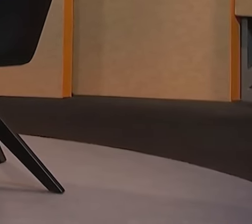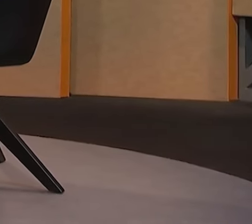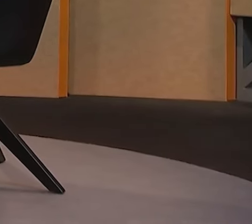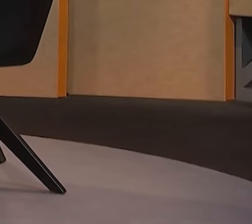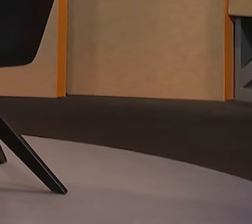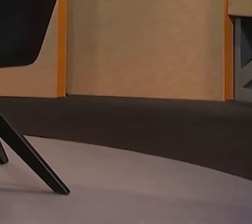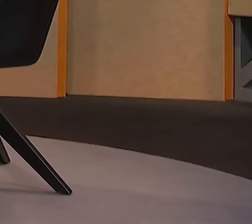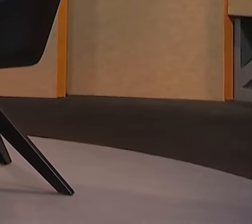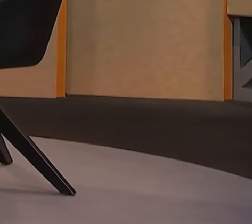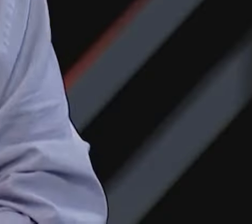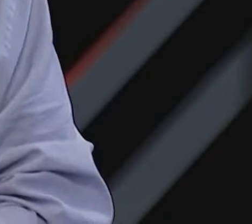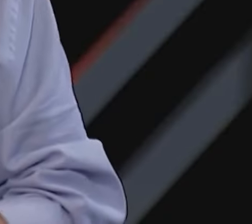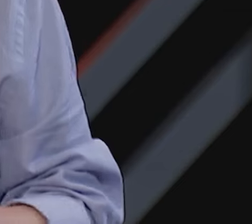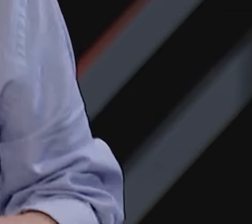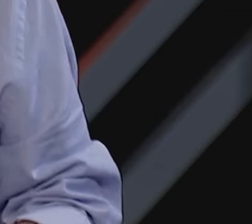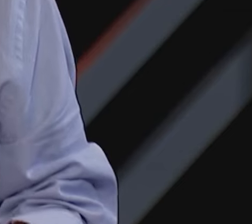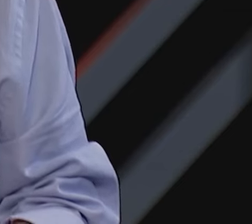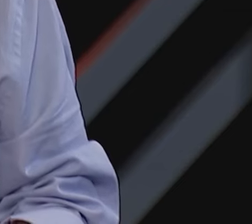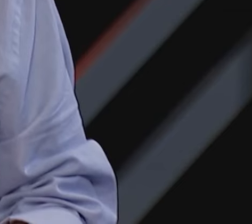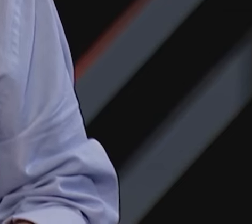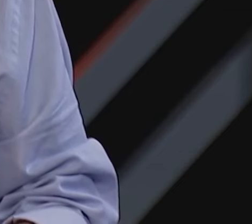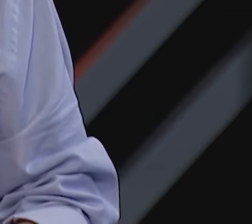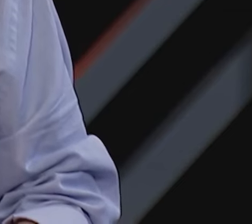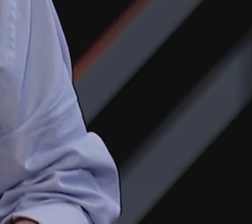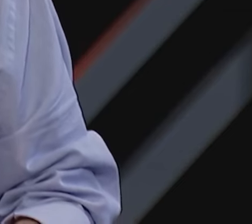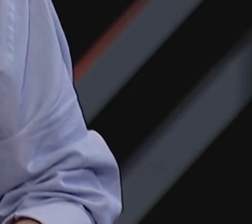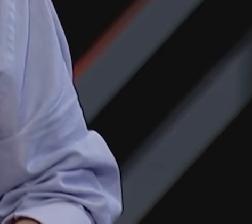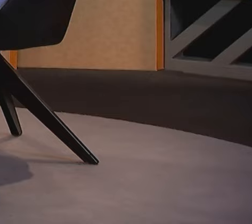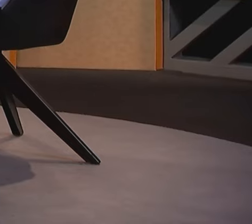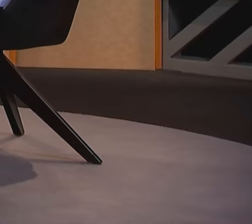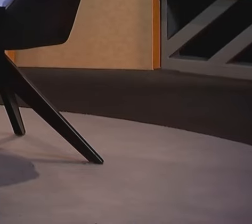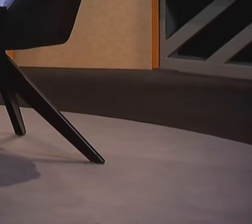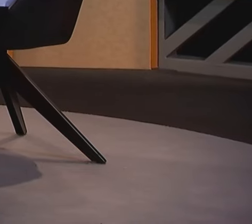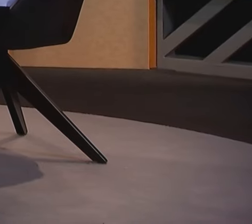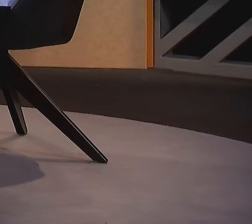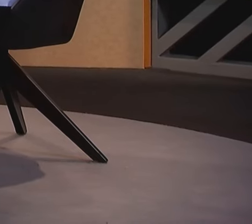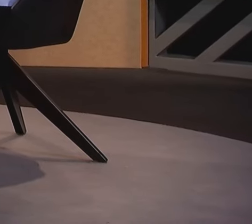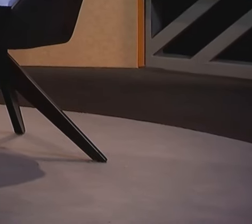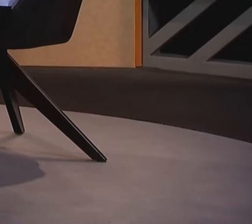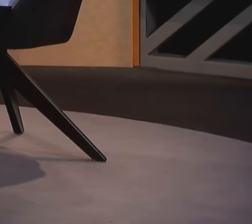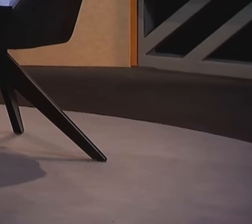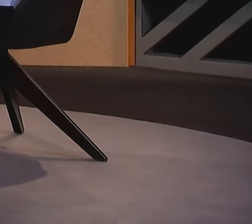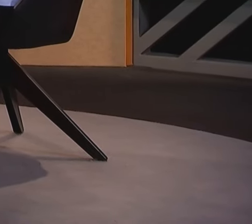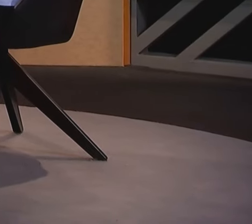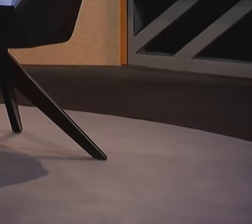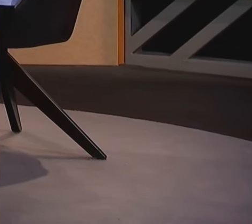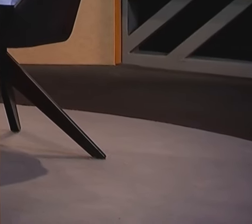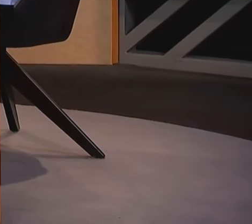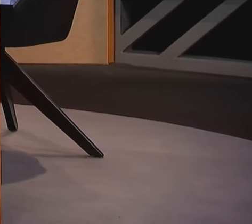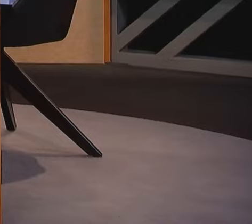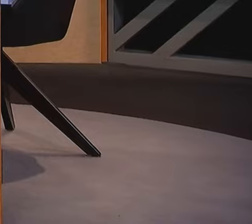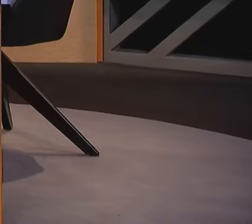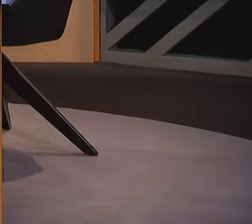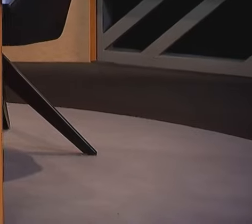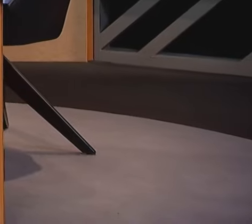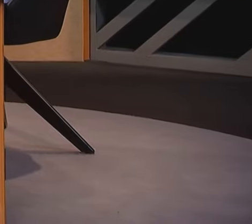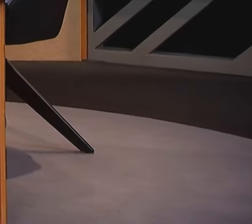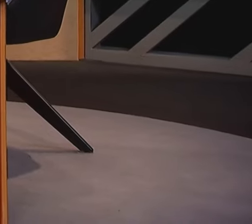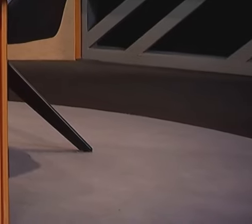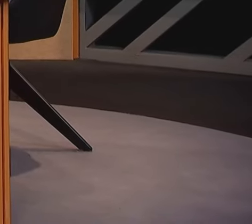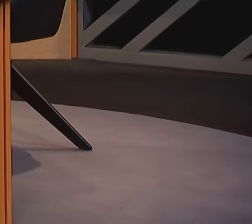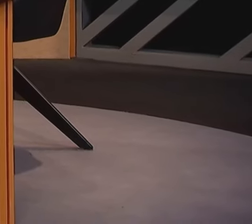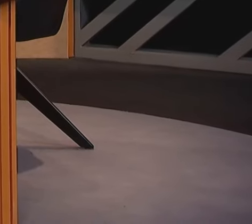Era sua família? Era minha família. E você estudou numa escola particular e consta que você chegou a cometer